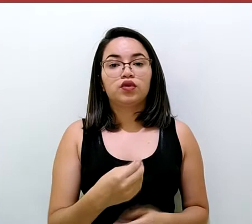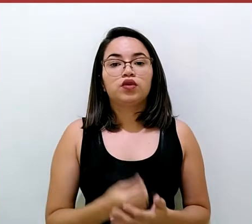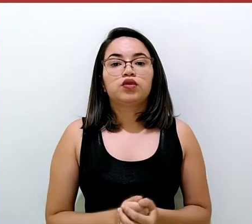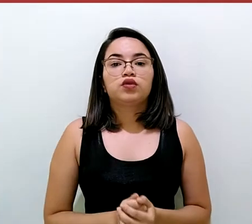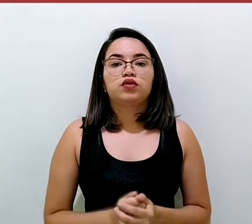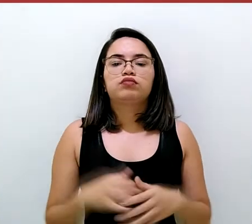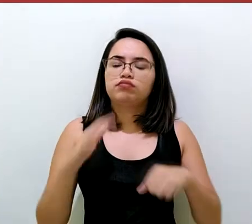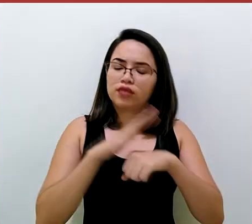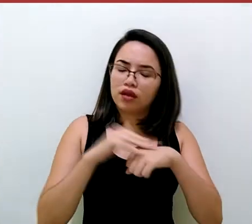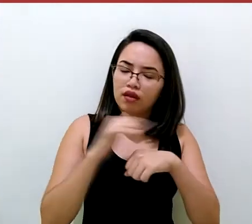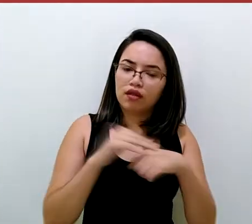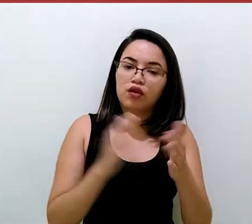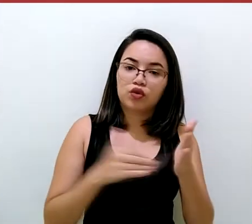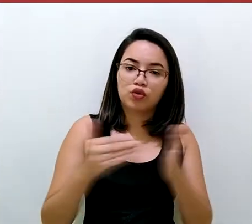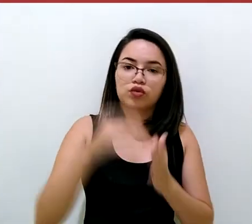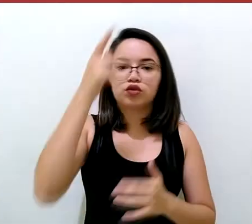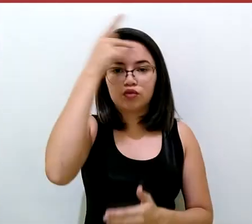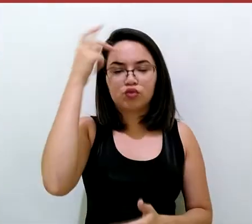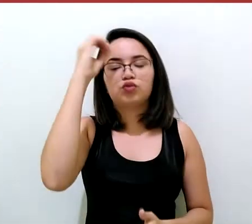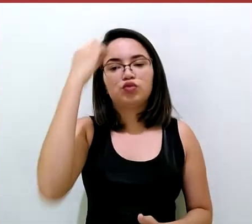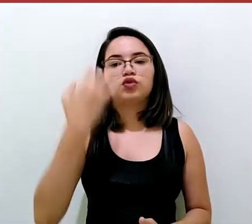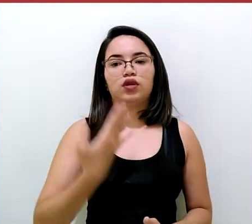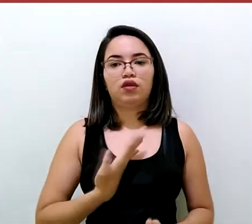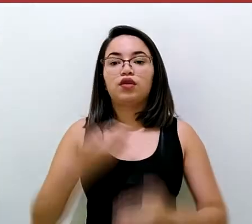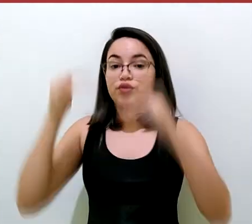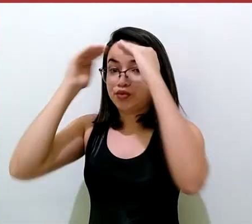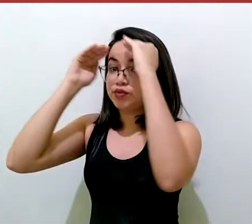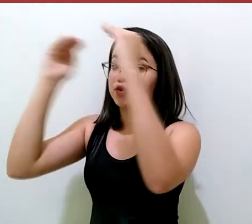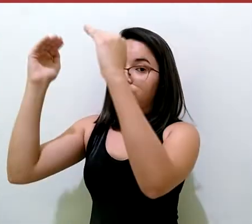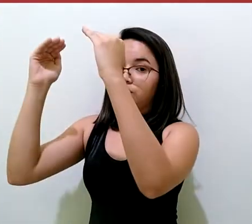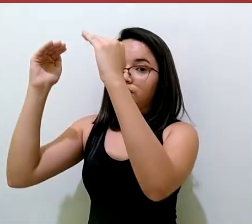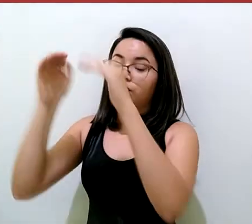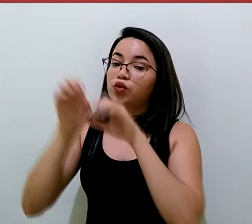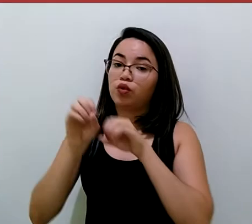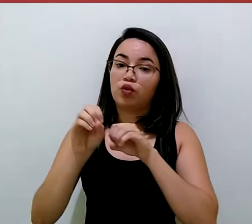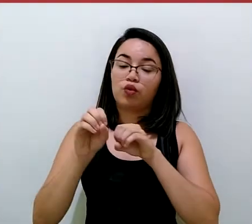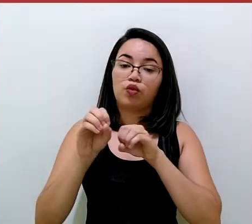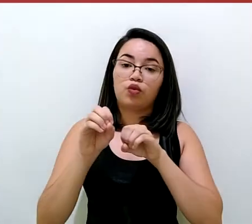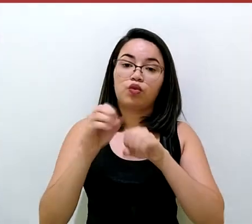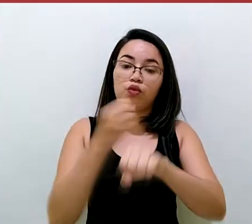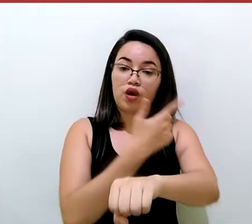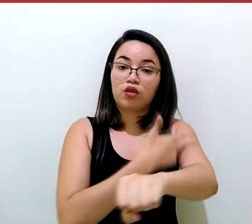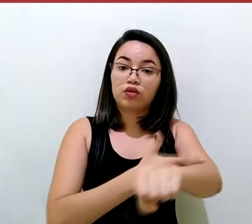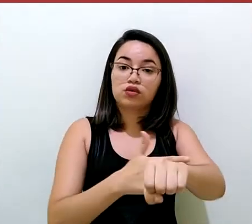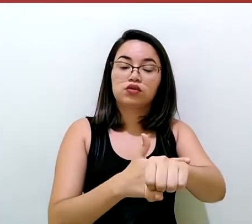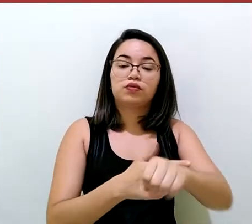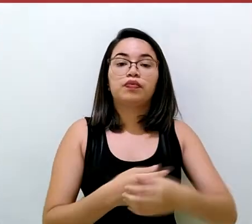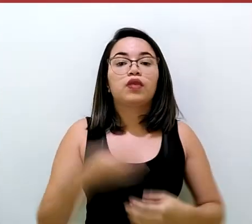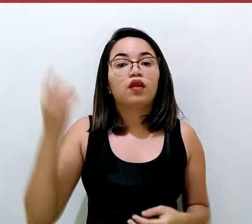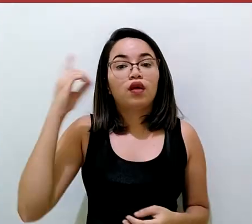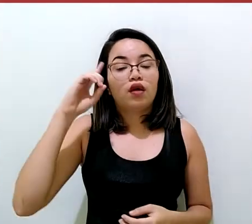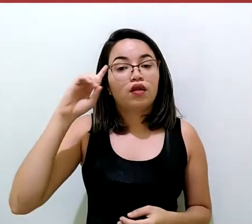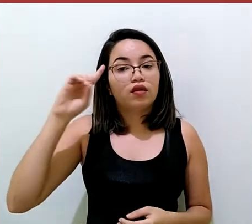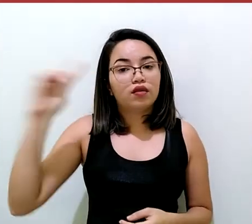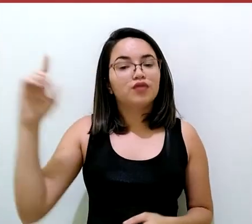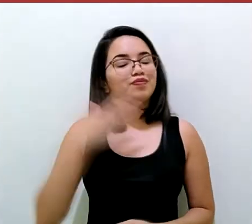a tratar todas as pessoas com dignidade, com respeito, com educação.